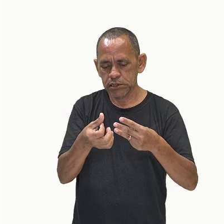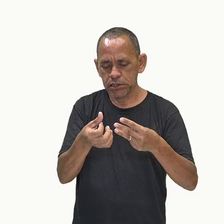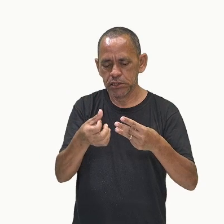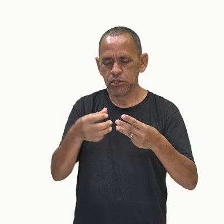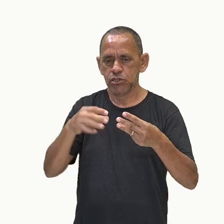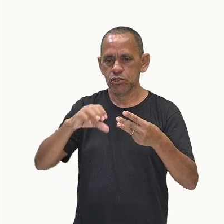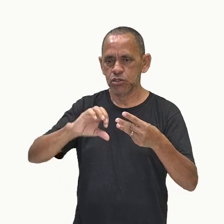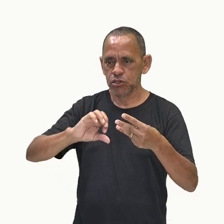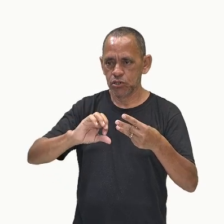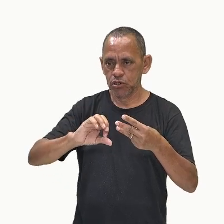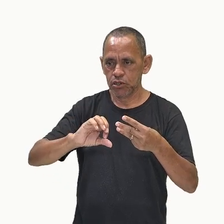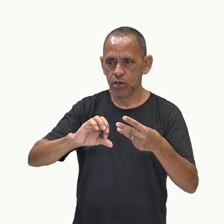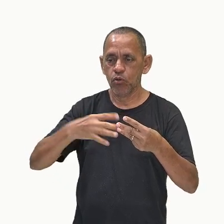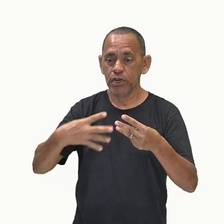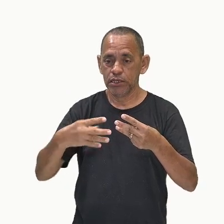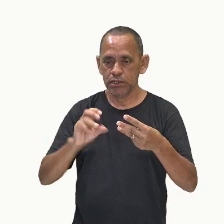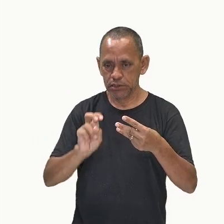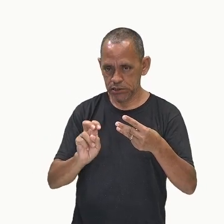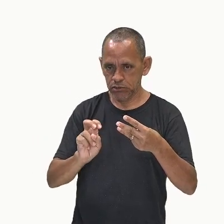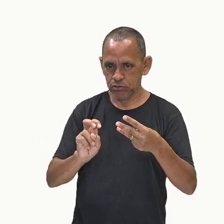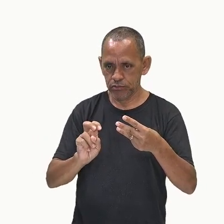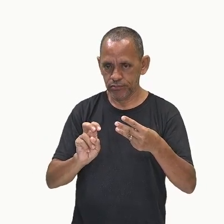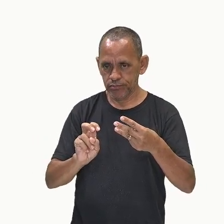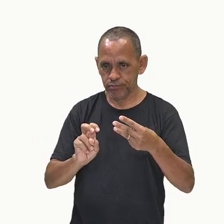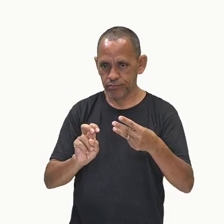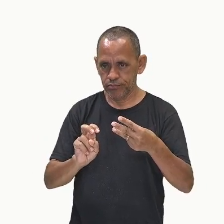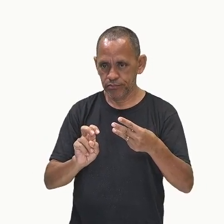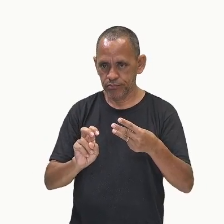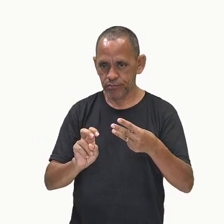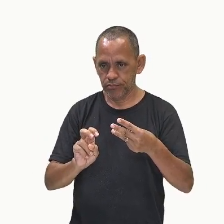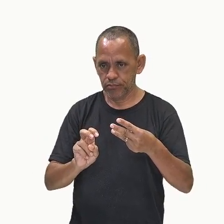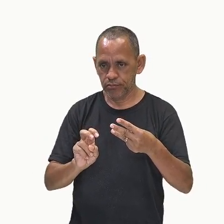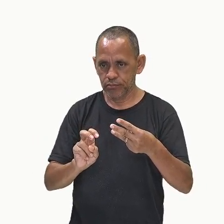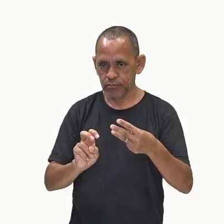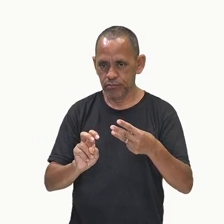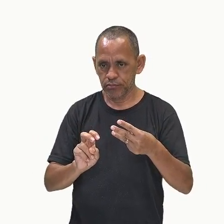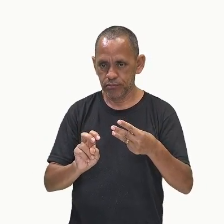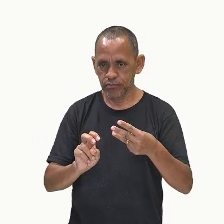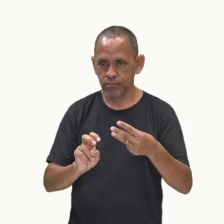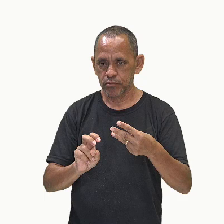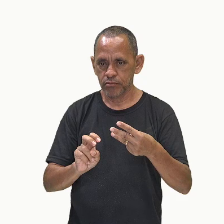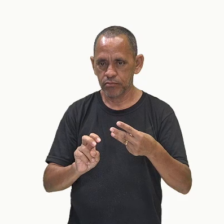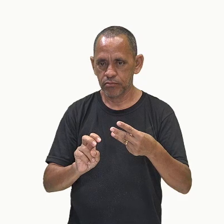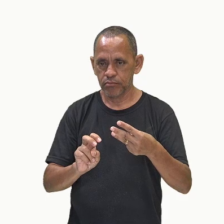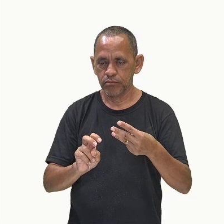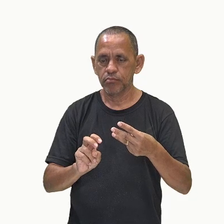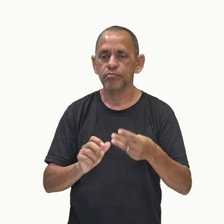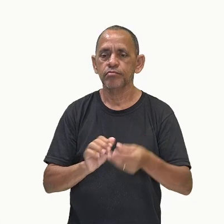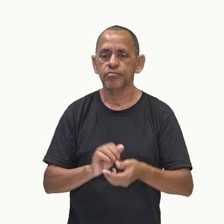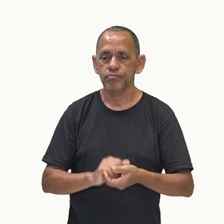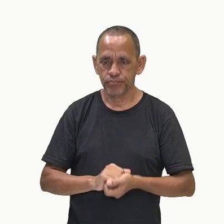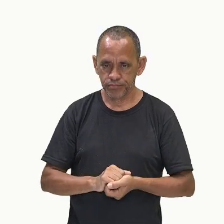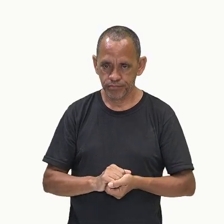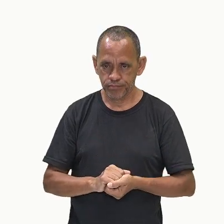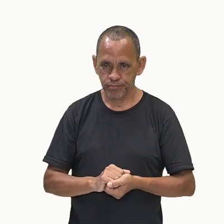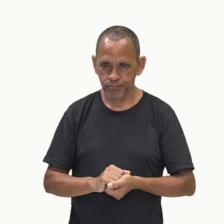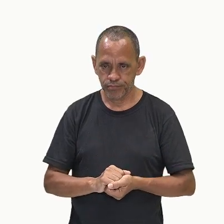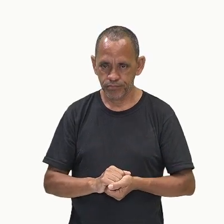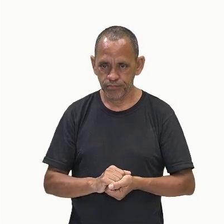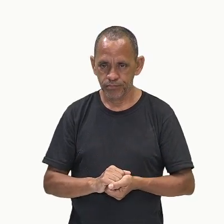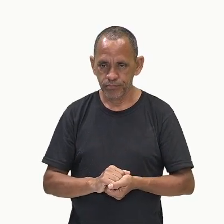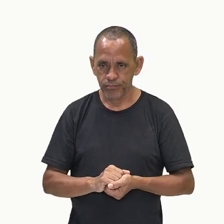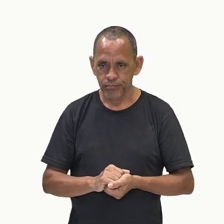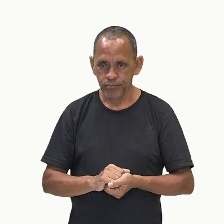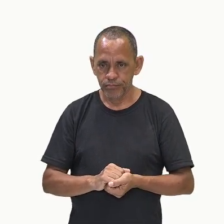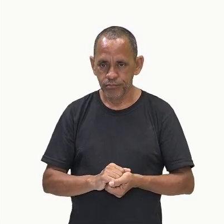6, e BC, que é 45, raiz quadrada de 45. Bem, nós